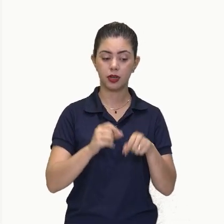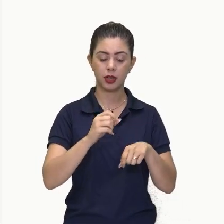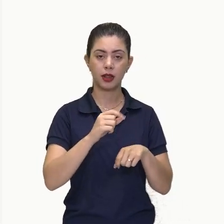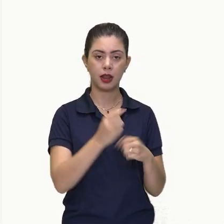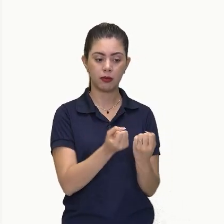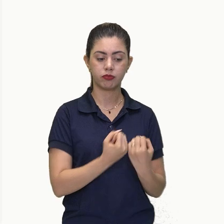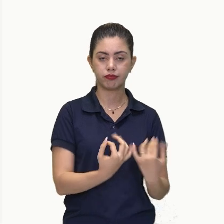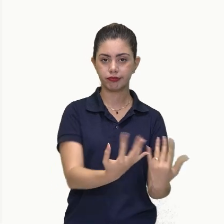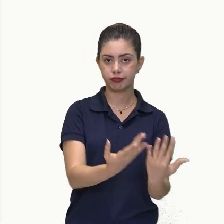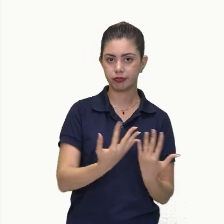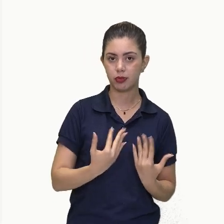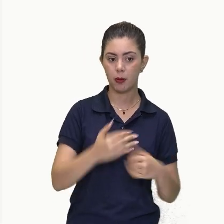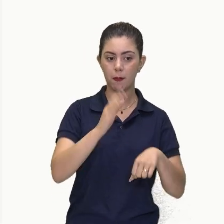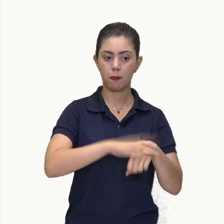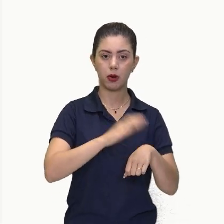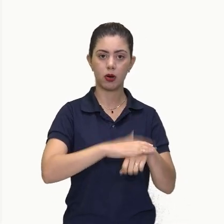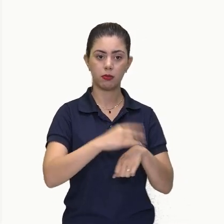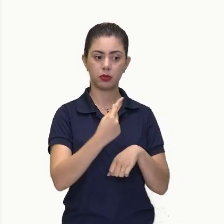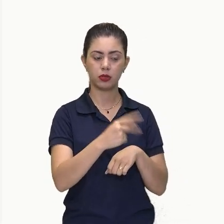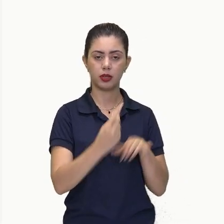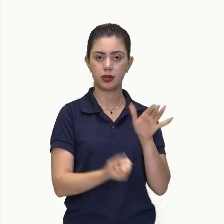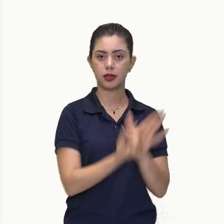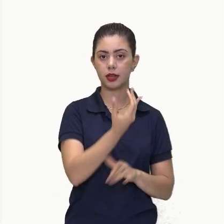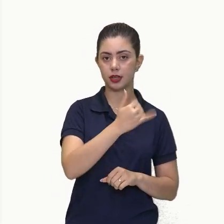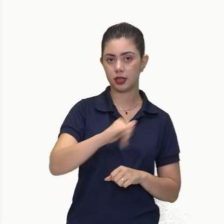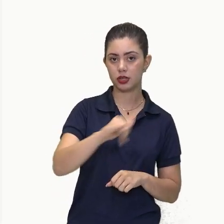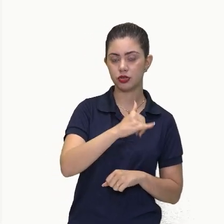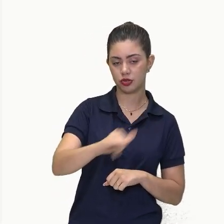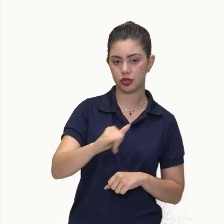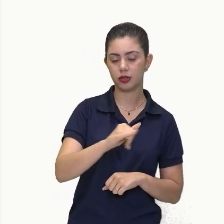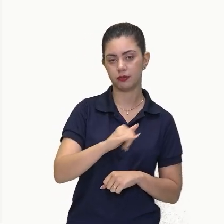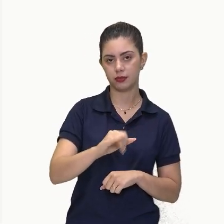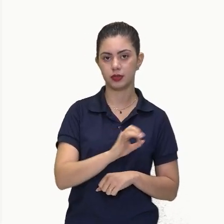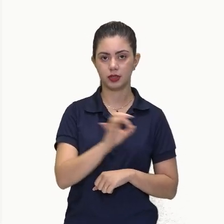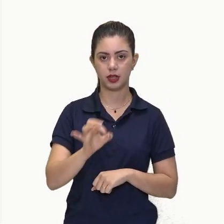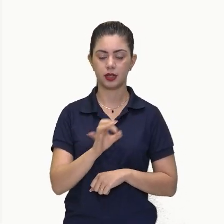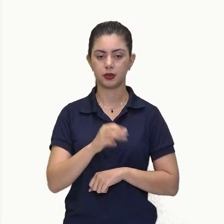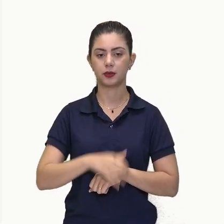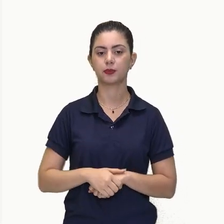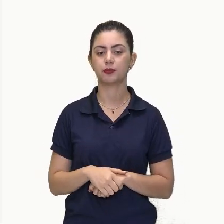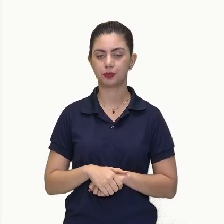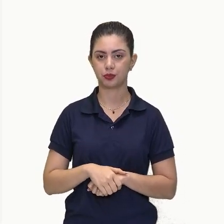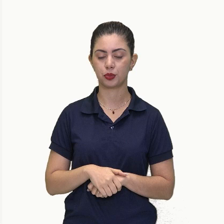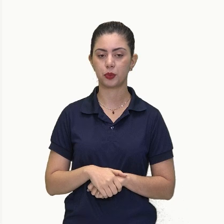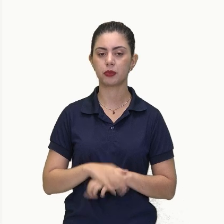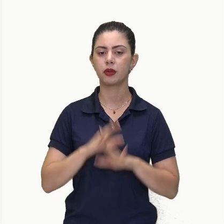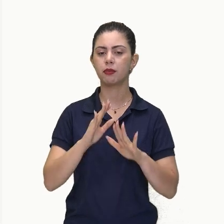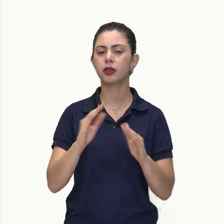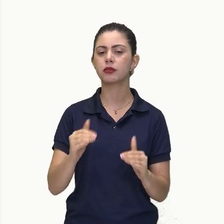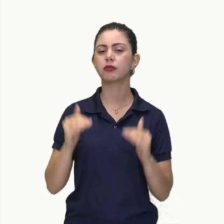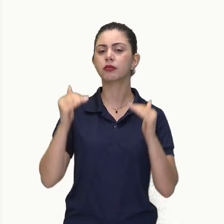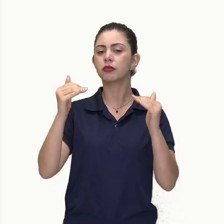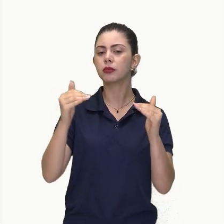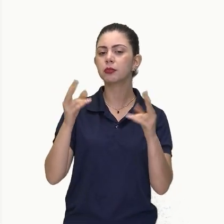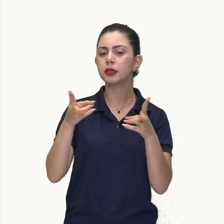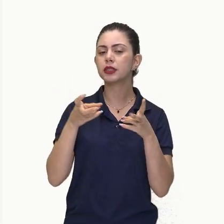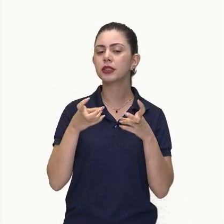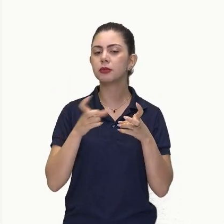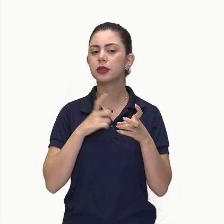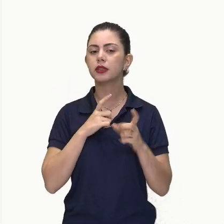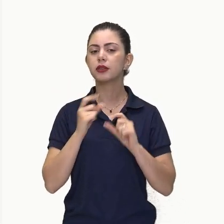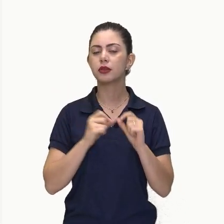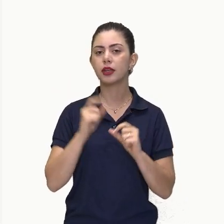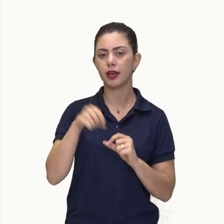só o produtor aqui embaixo. Né? O produtor são as plantas que produzem o seu alimento. Logo acima, o que eu observo?